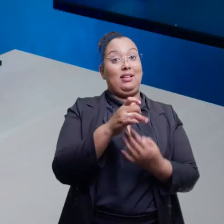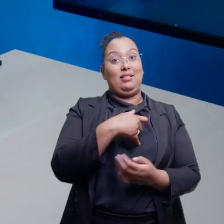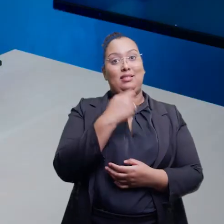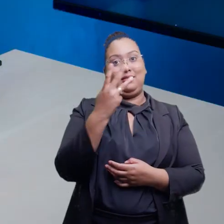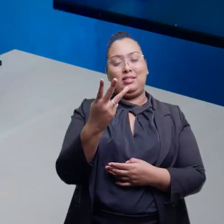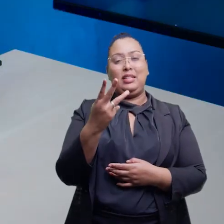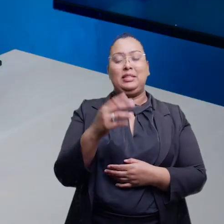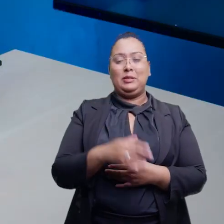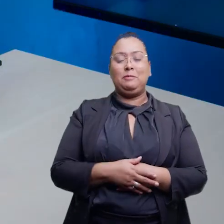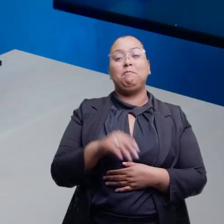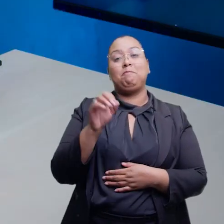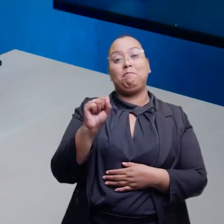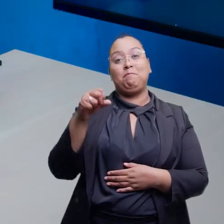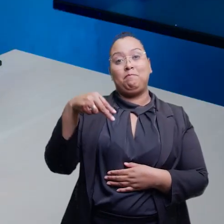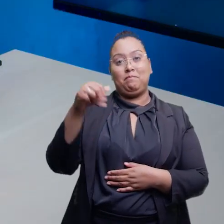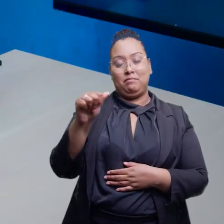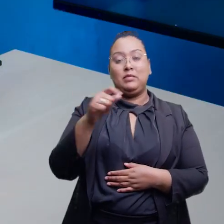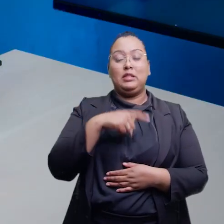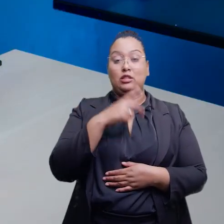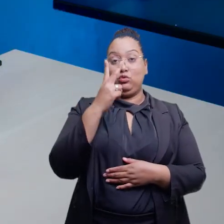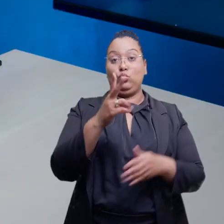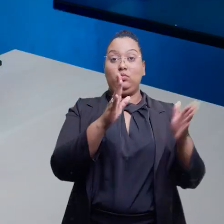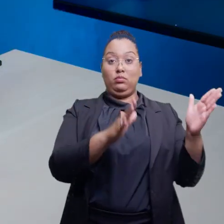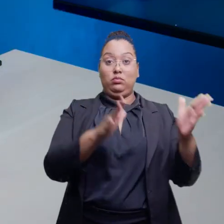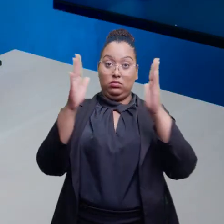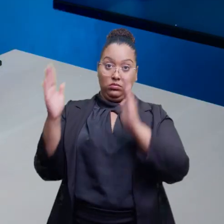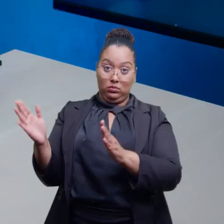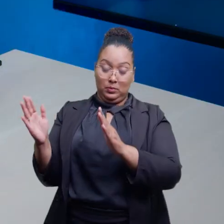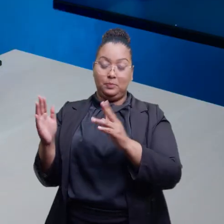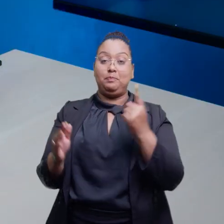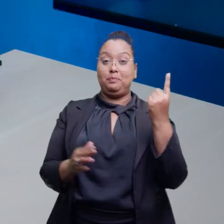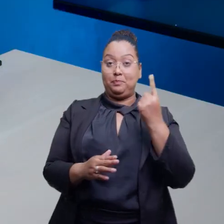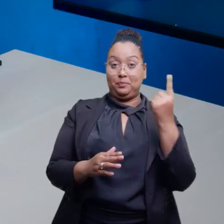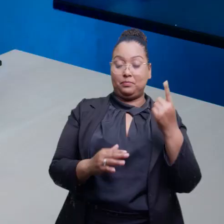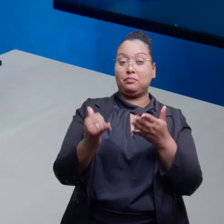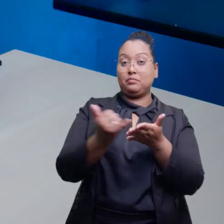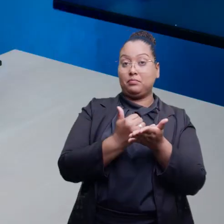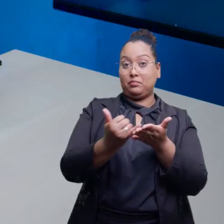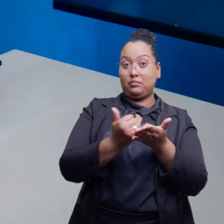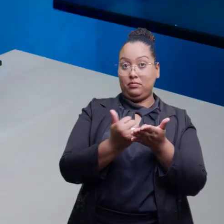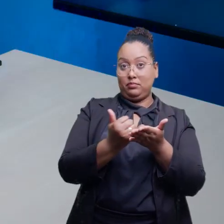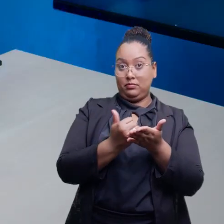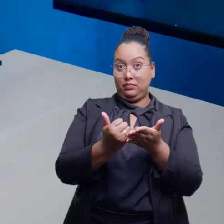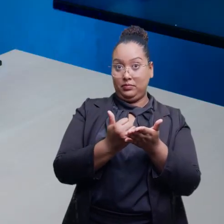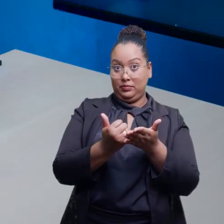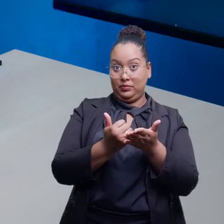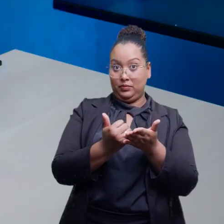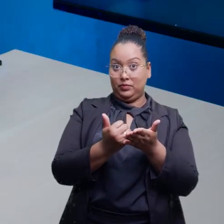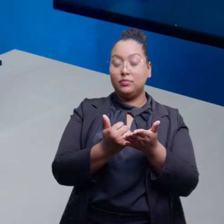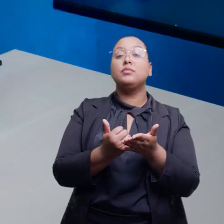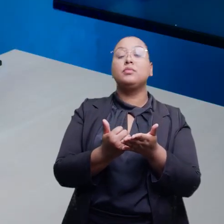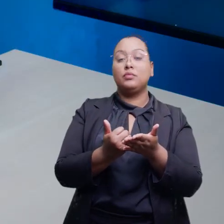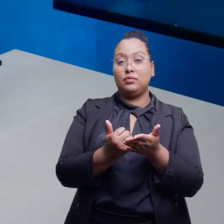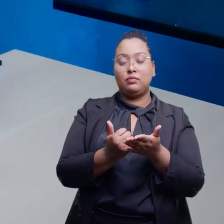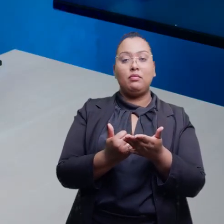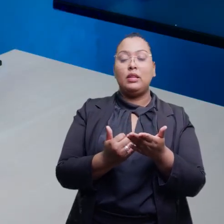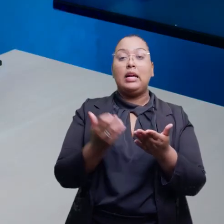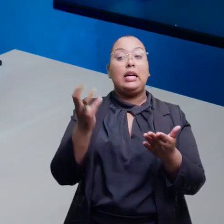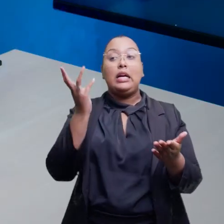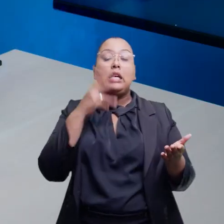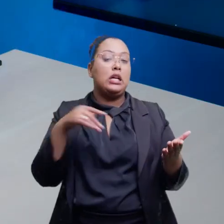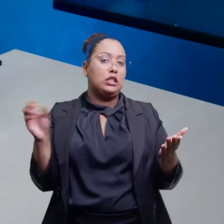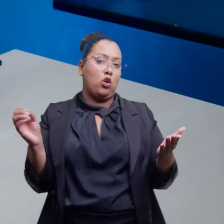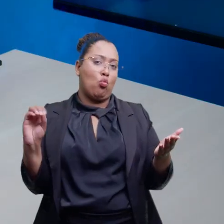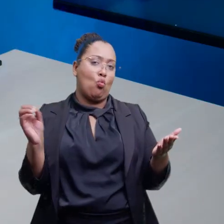no SNA, né, o procedimento de adoção são 2 fases. Tem o procedimento de inscrição à SNA, que ainda não existe